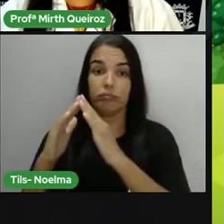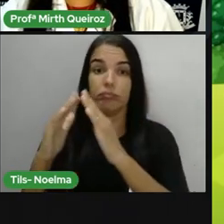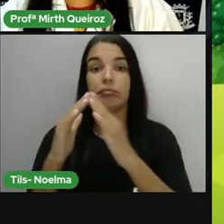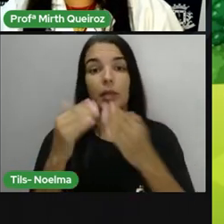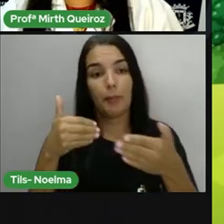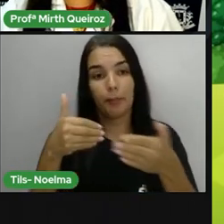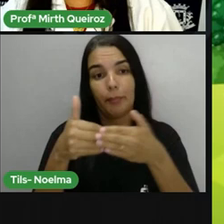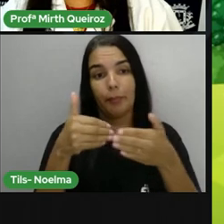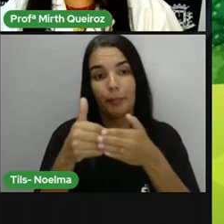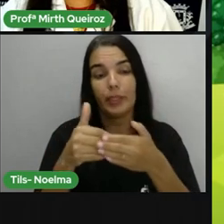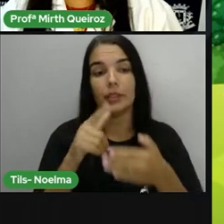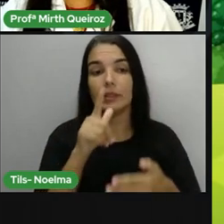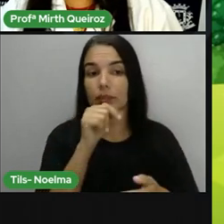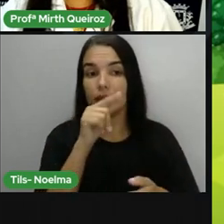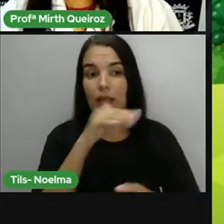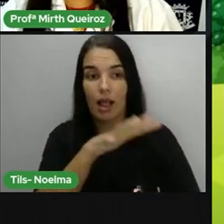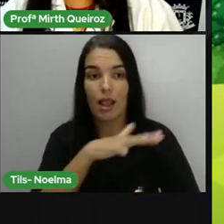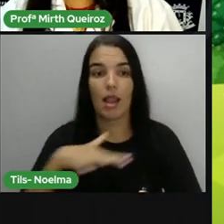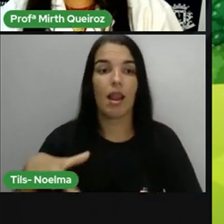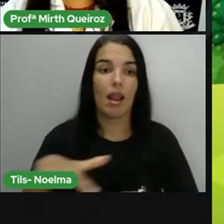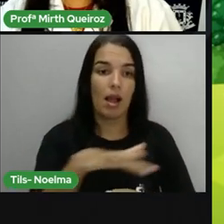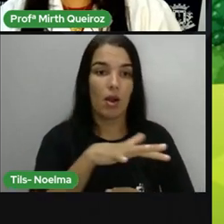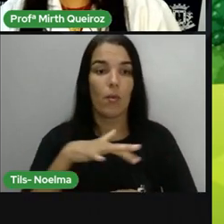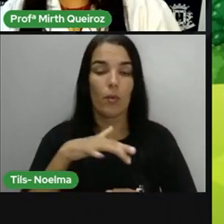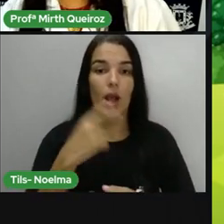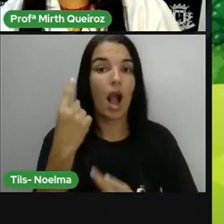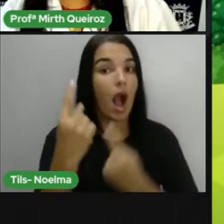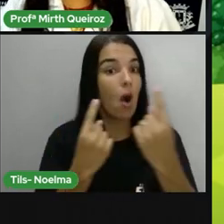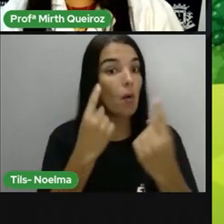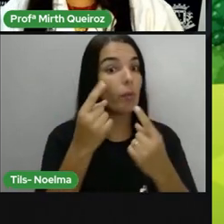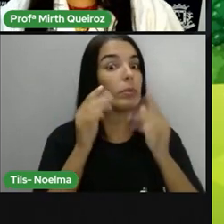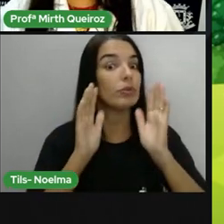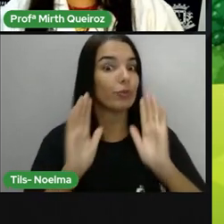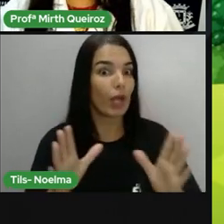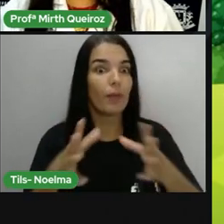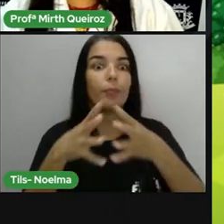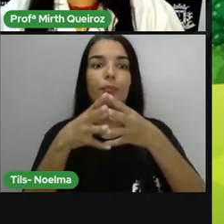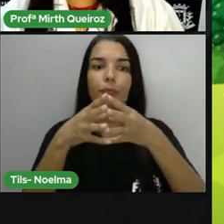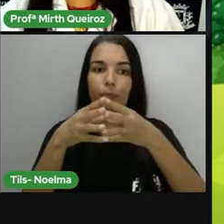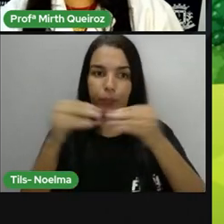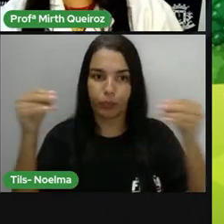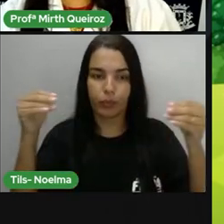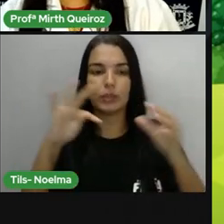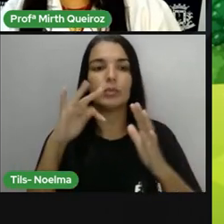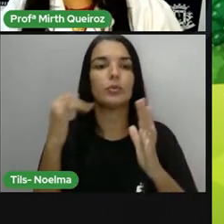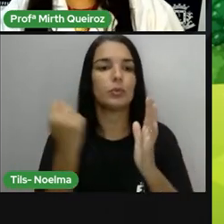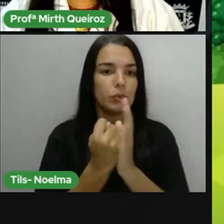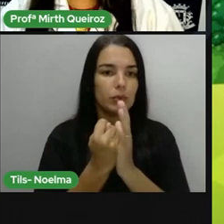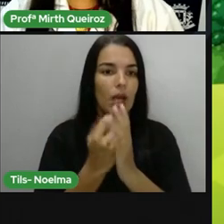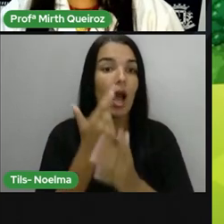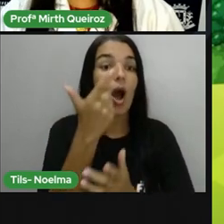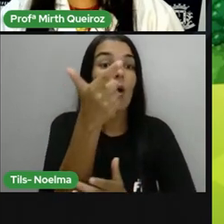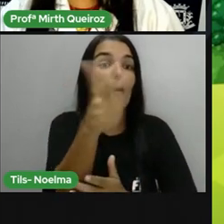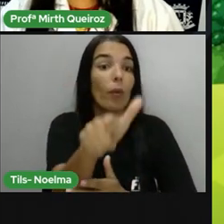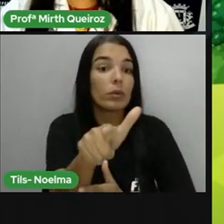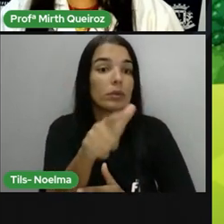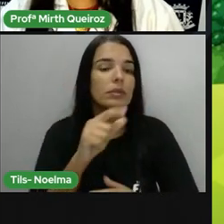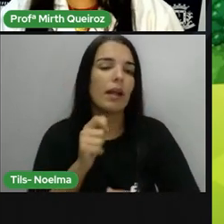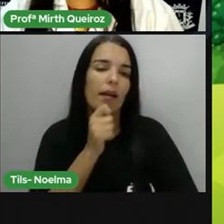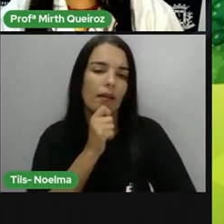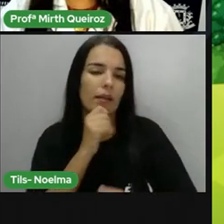nossas lagoas aí, algumas já foram extintas, né? E outras estão aí em processo